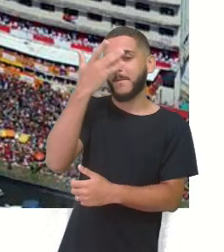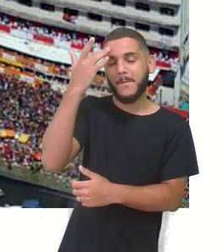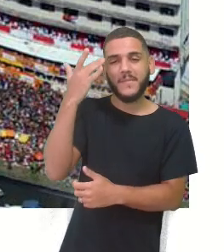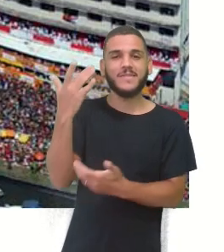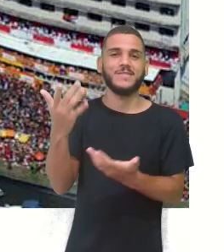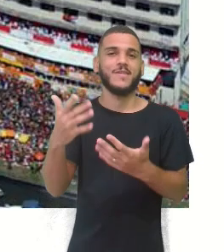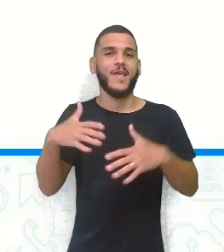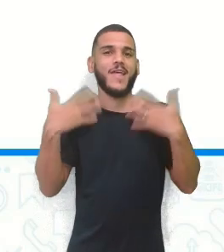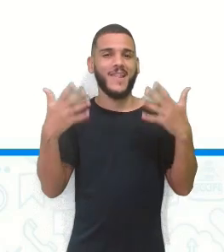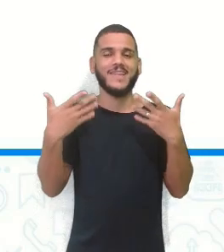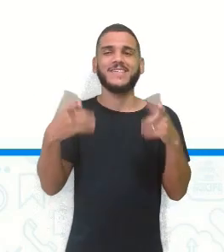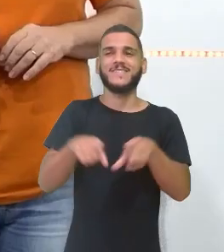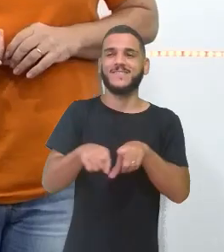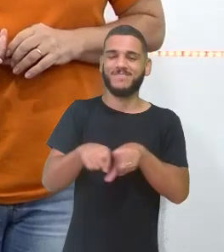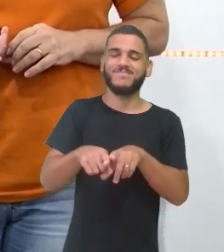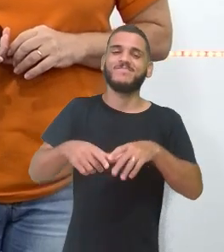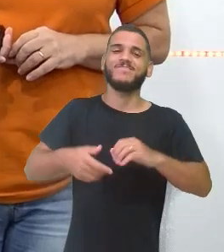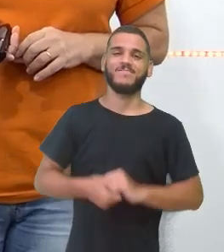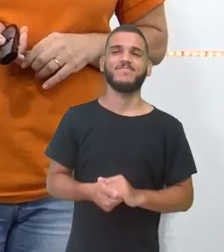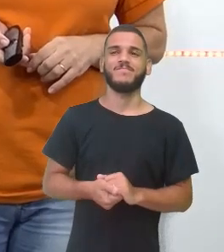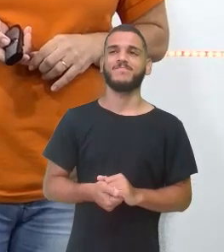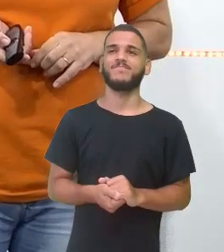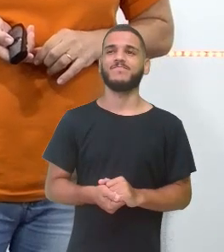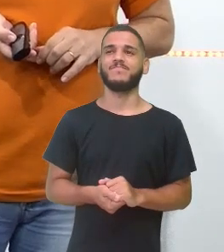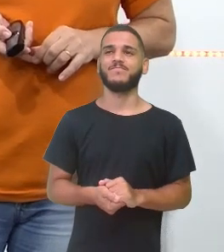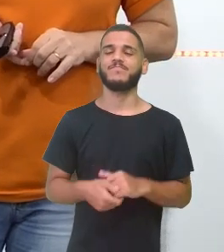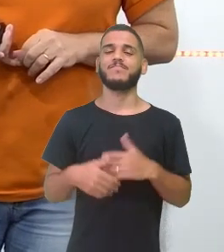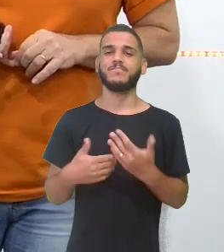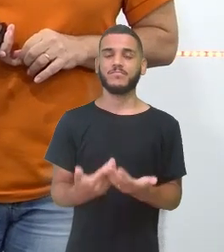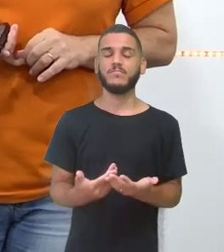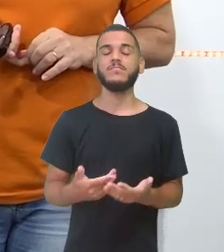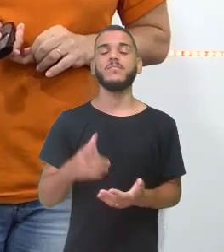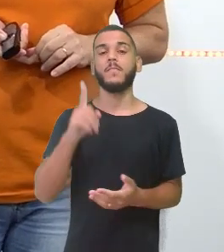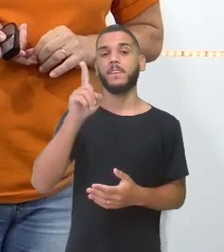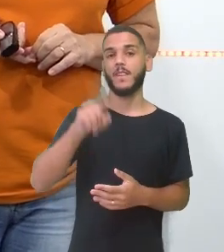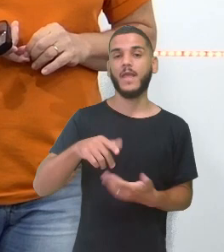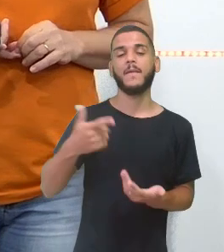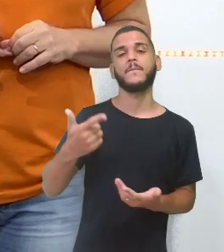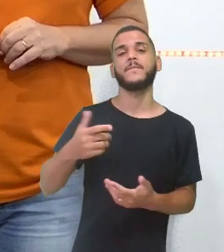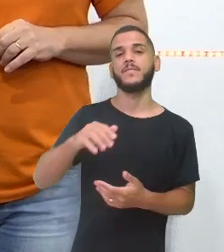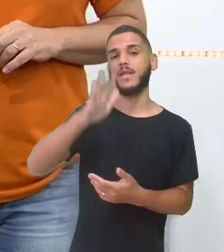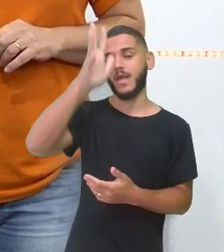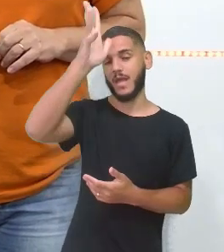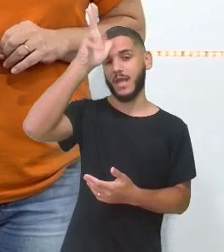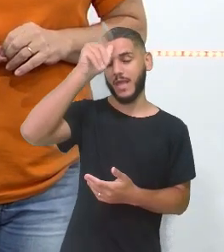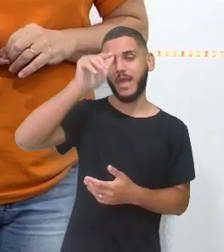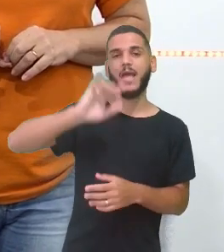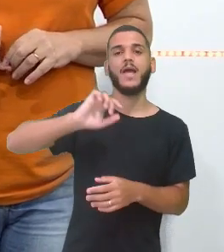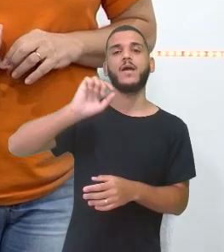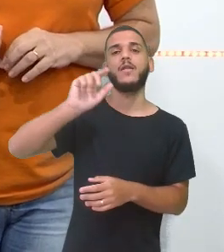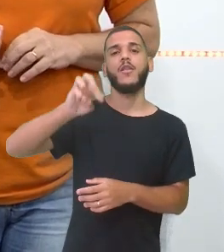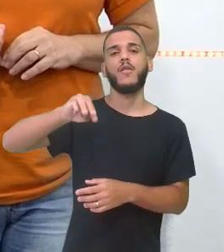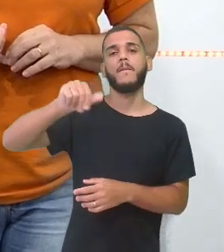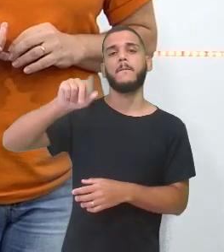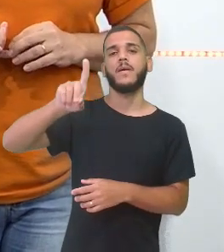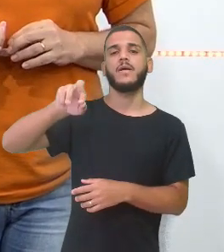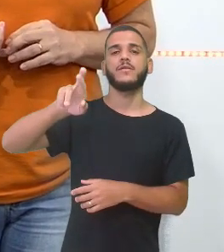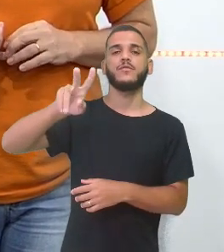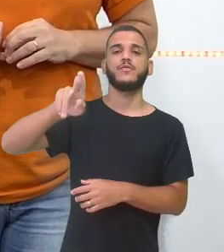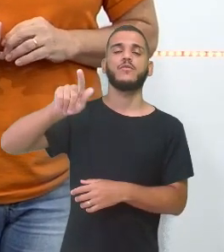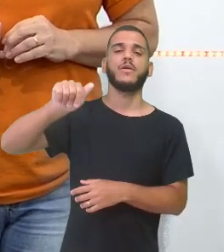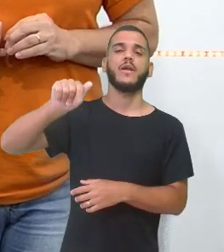Toda a alegria. Pois é, quem gosta. O Galo da Madrugada surgiu em 4 de fevereiro